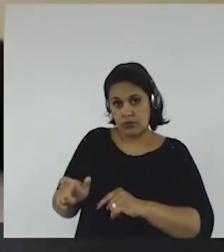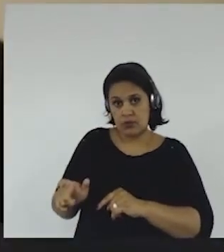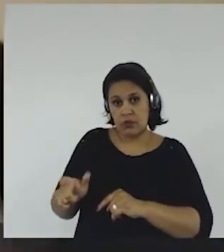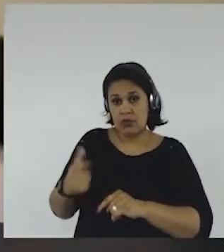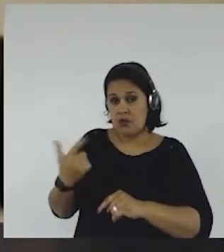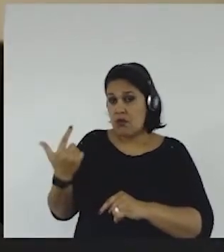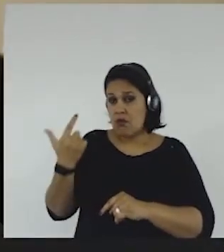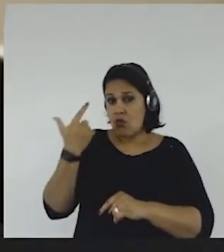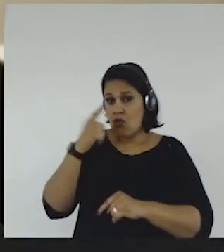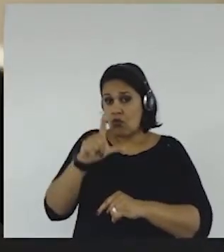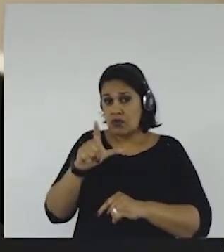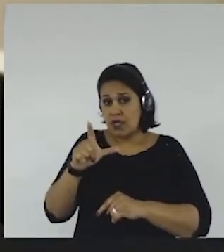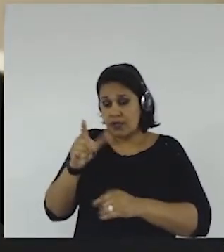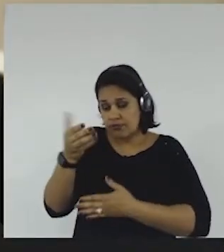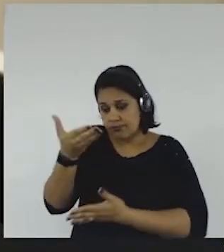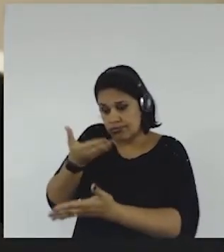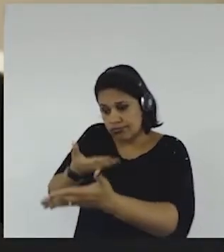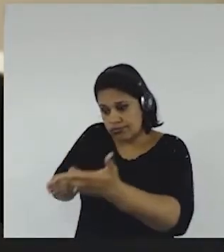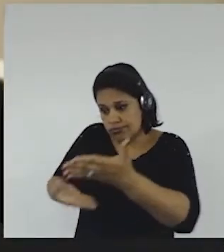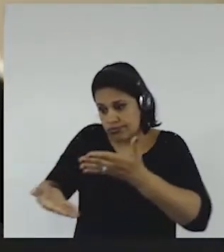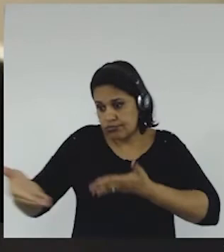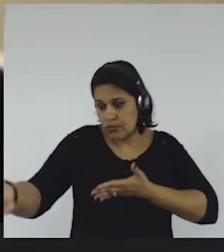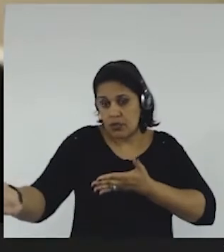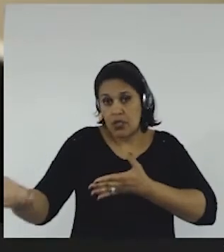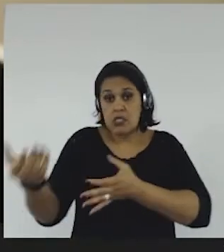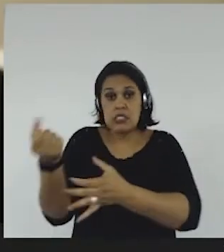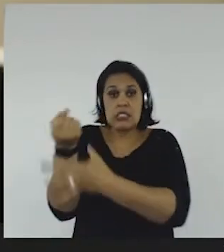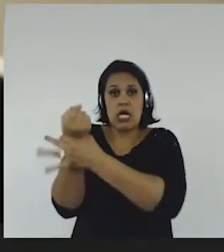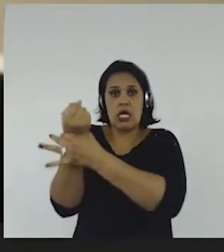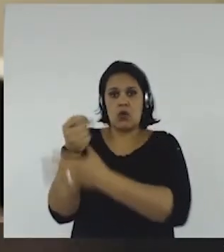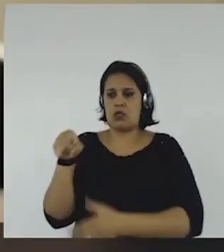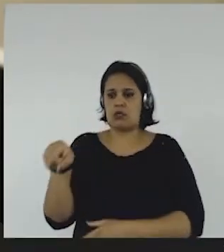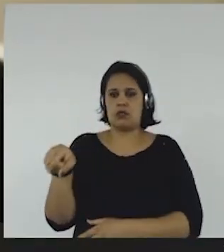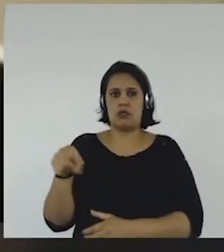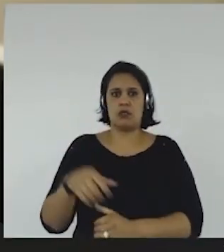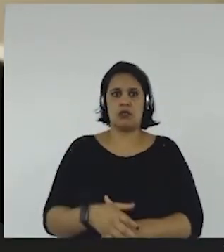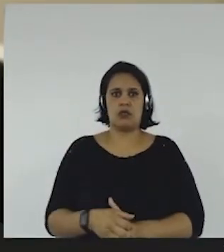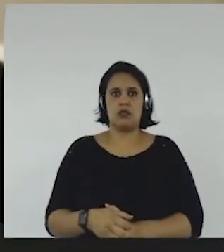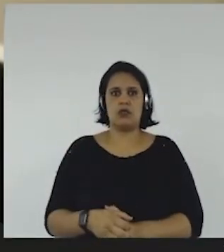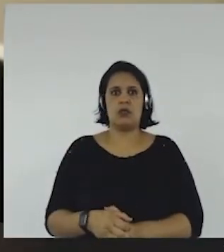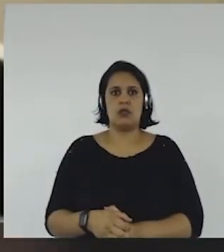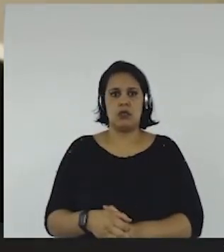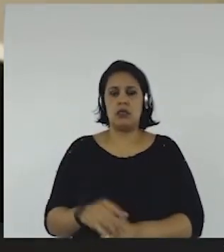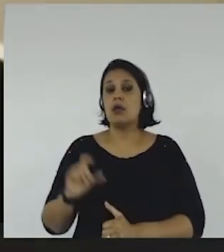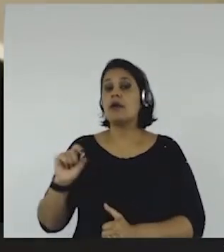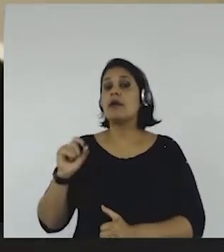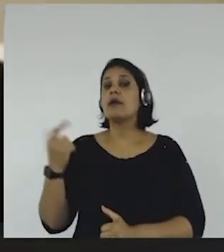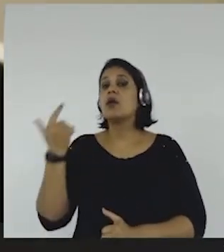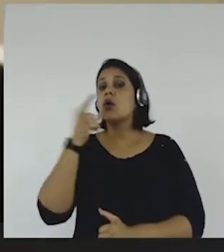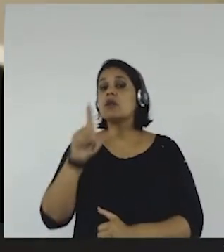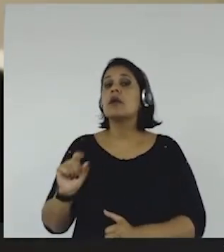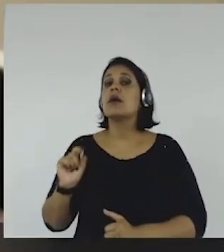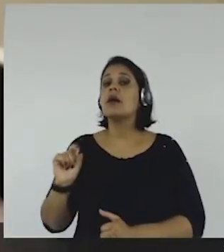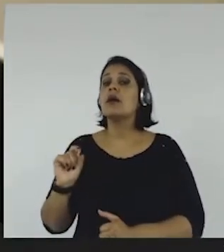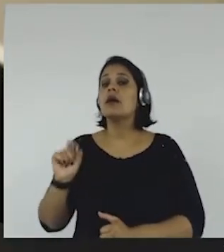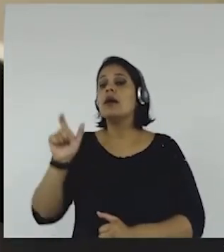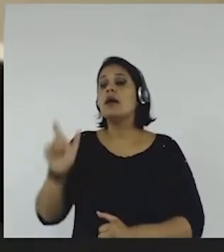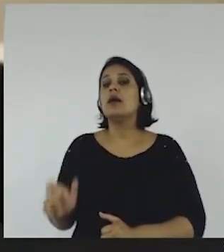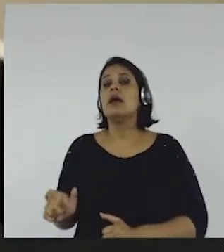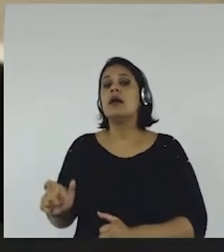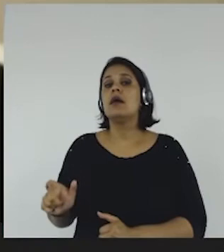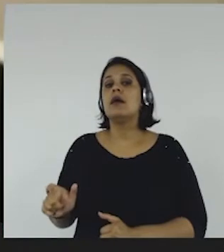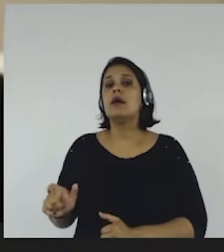transmitir segurança para o aluno. E quem fez isso? Só um homem era capaz de fazer isso naquela época.